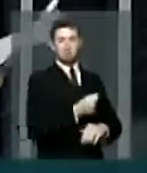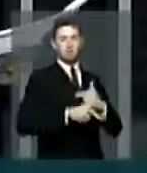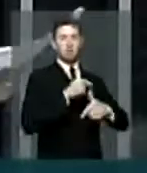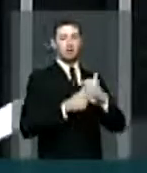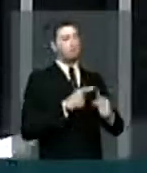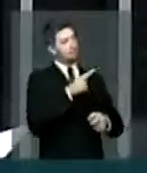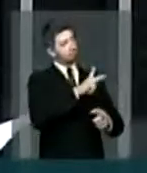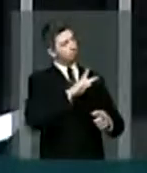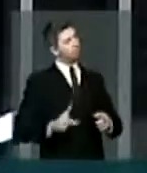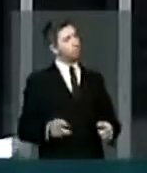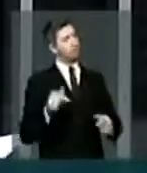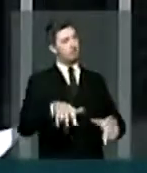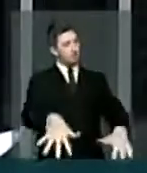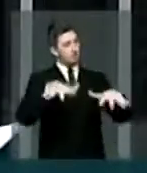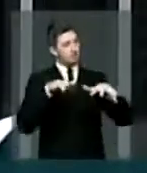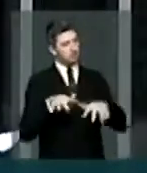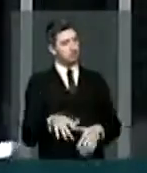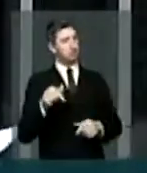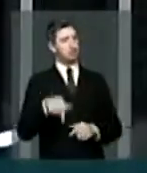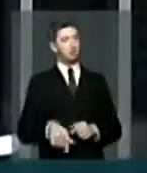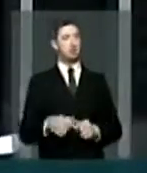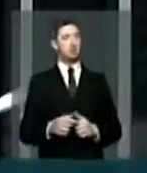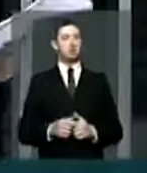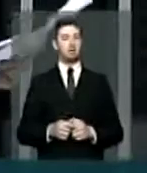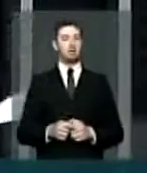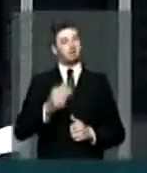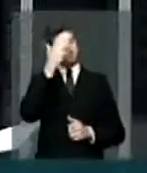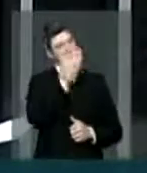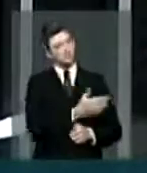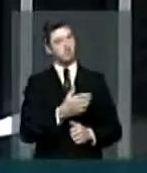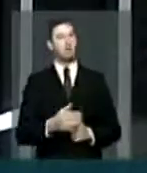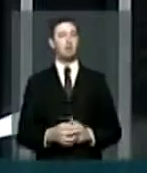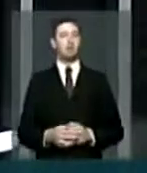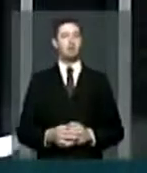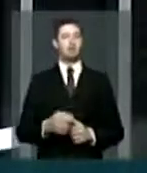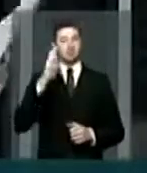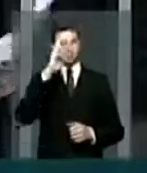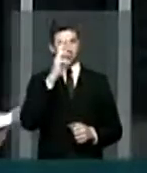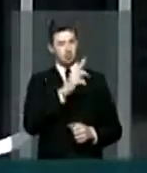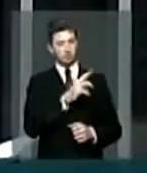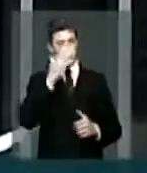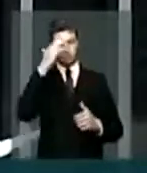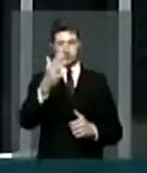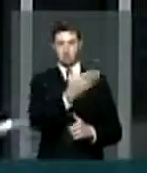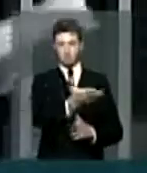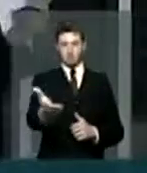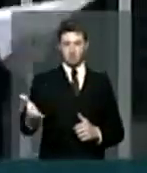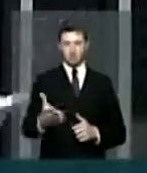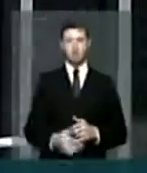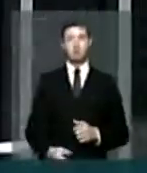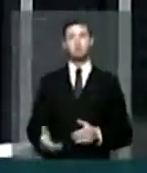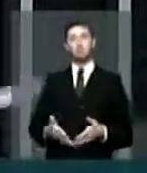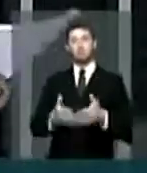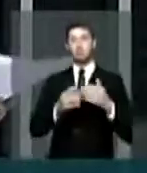tem presidido as sessões quando aqui está à frente. Muito obrigado a Vossa Excelência, obrigado, senhoras e senhores, e peço a